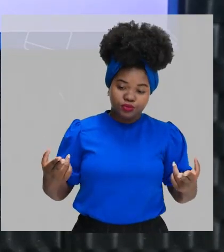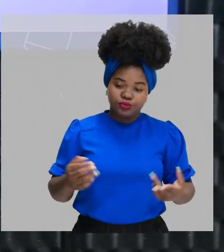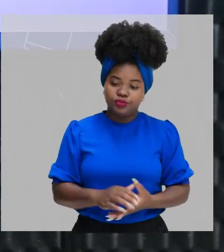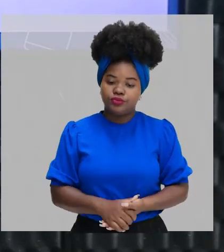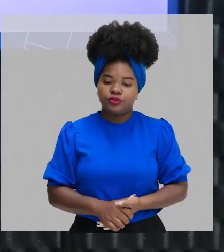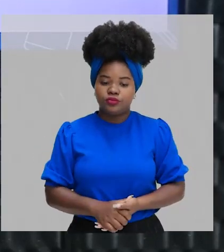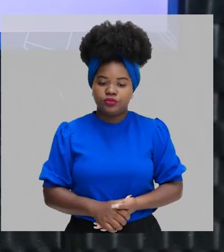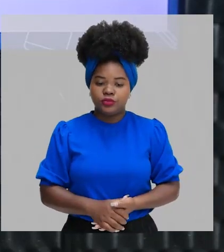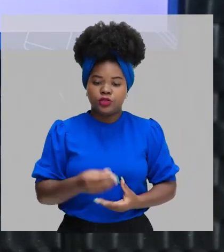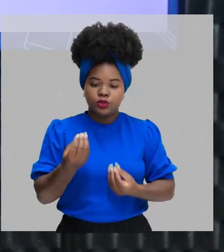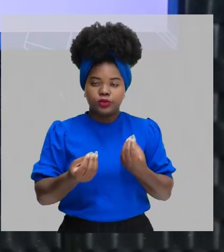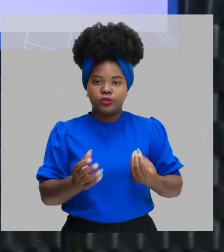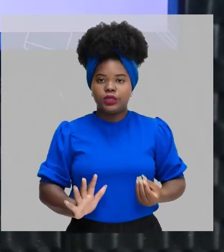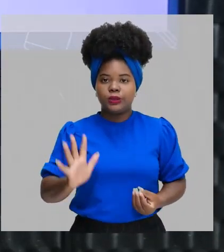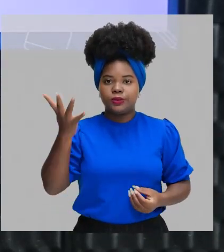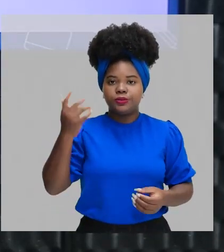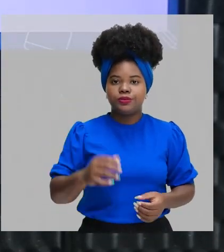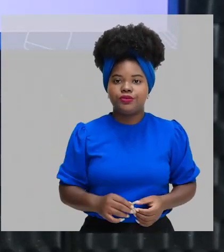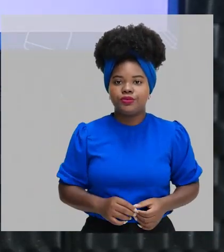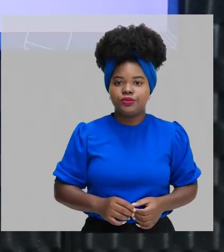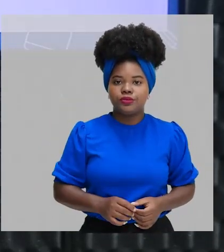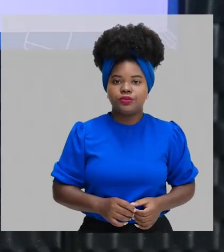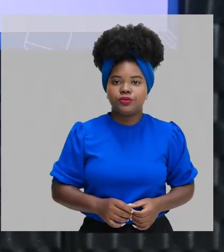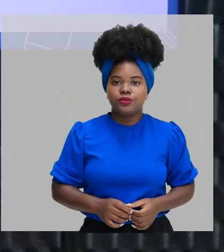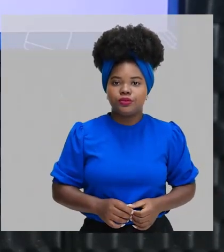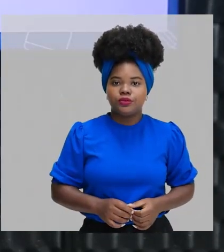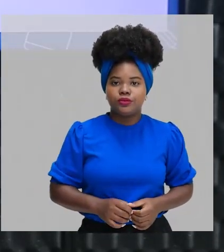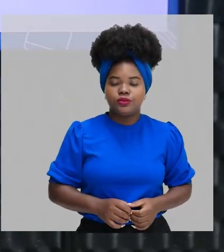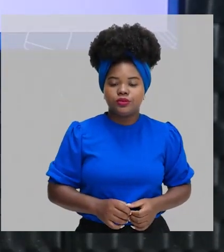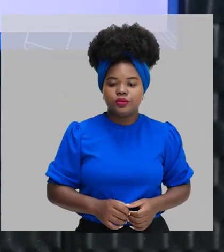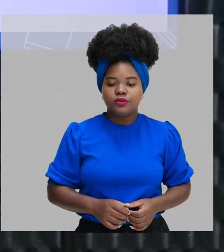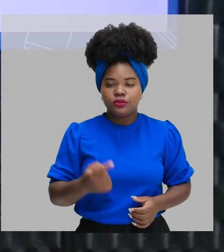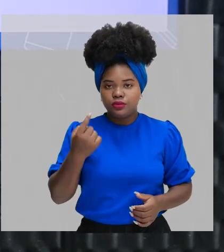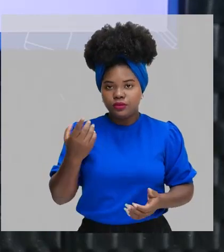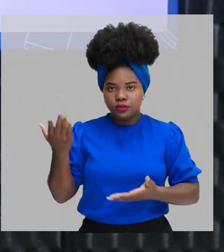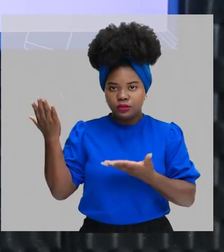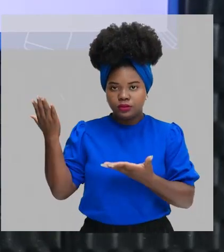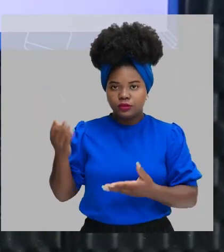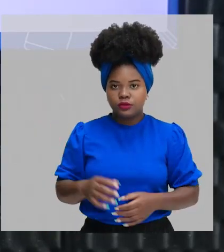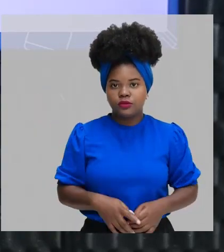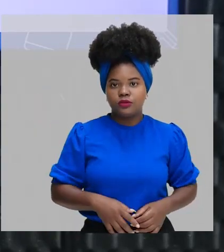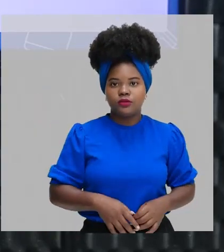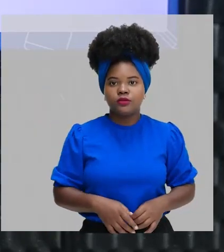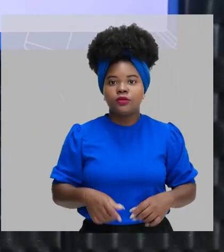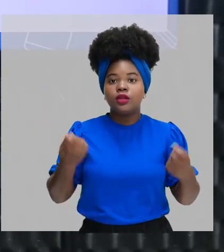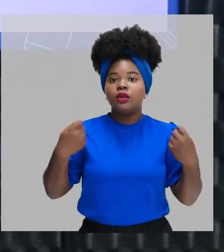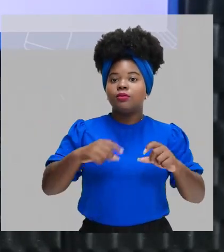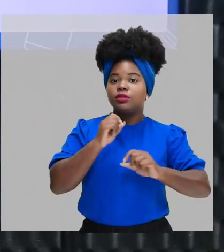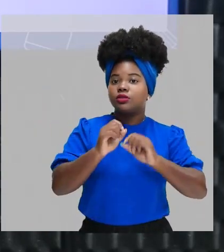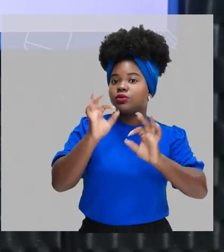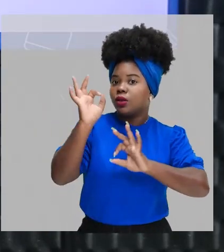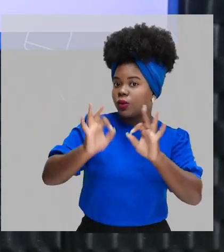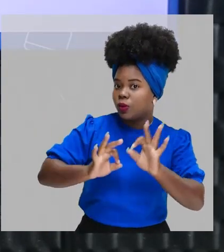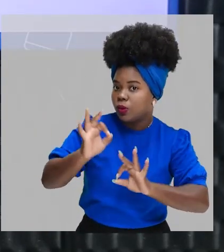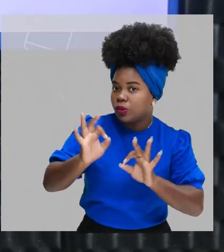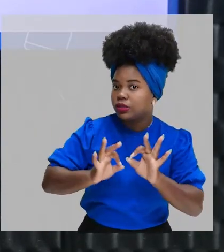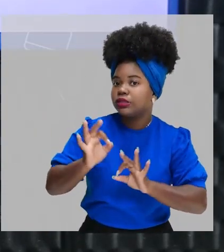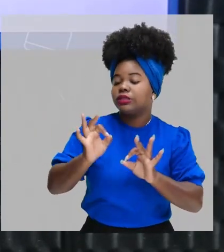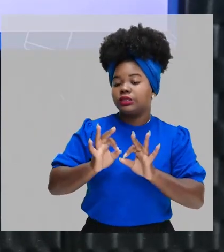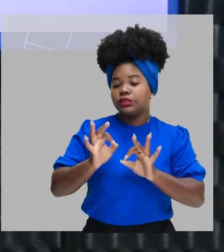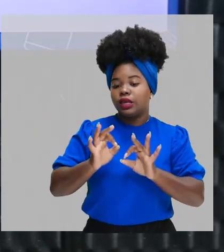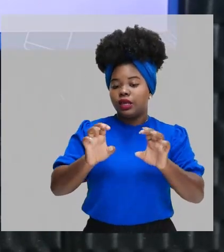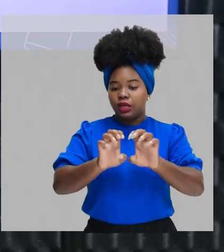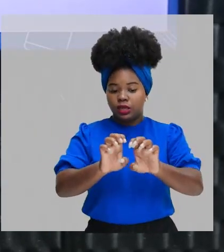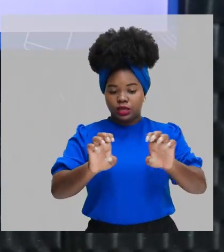A resolução ela vai ser feita da seguinte forma. Primeiro a gente precisa montar a